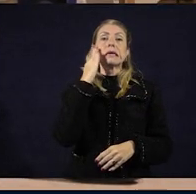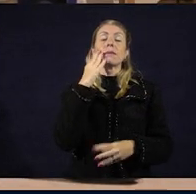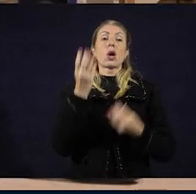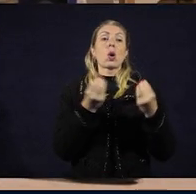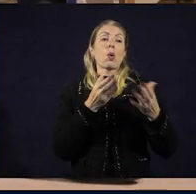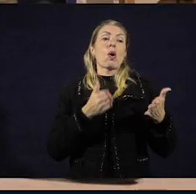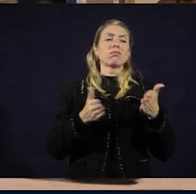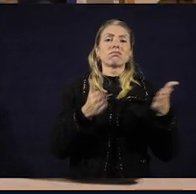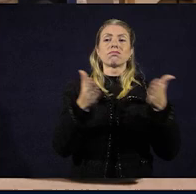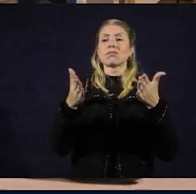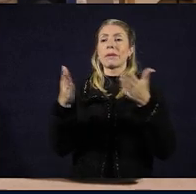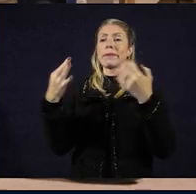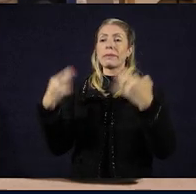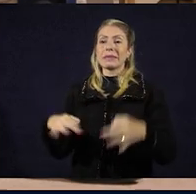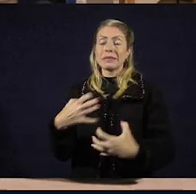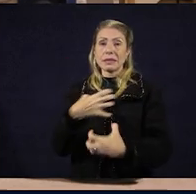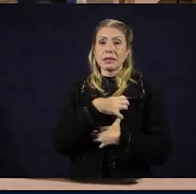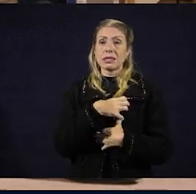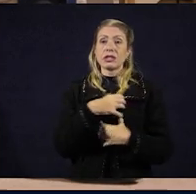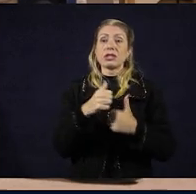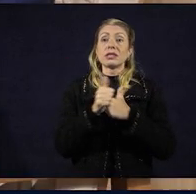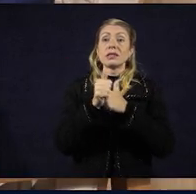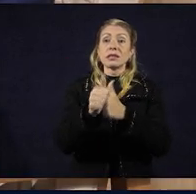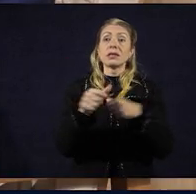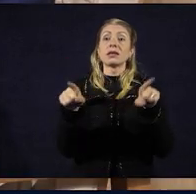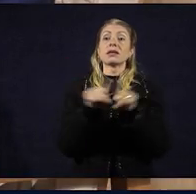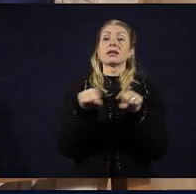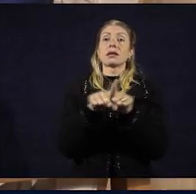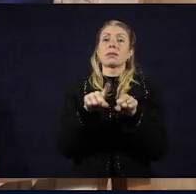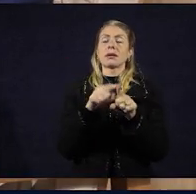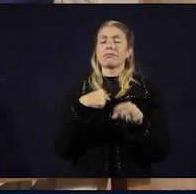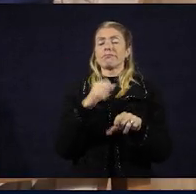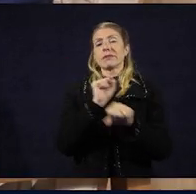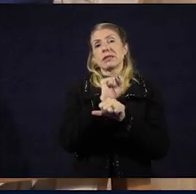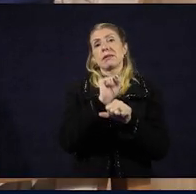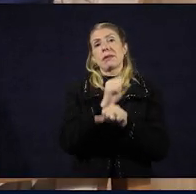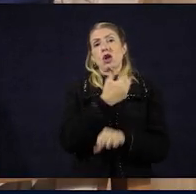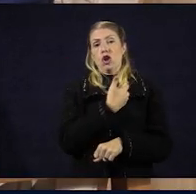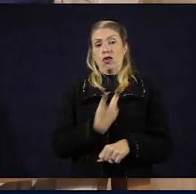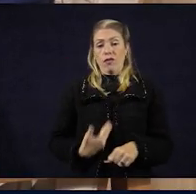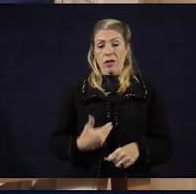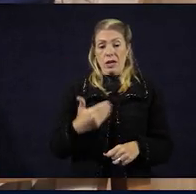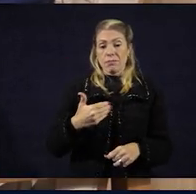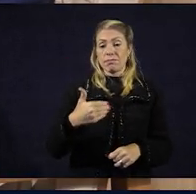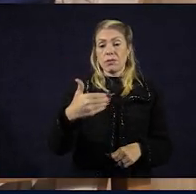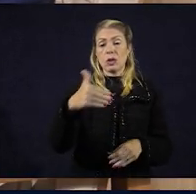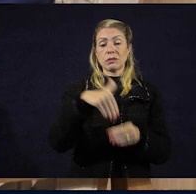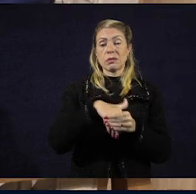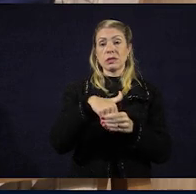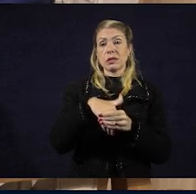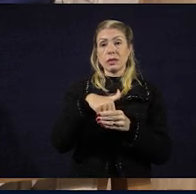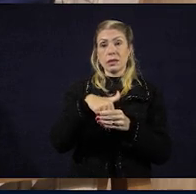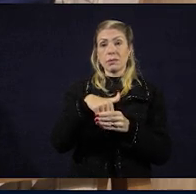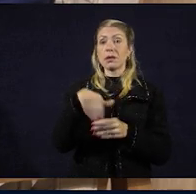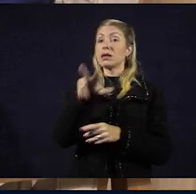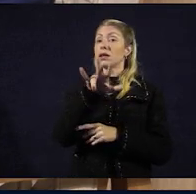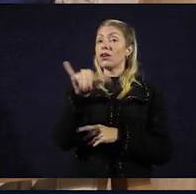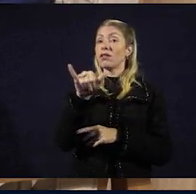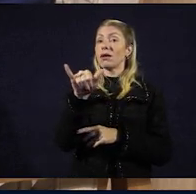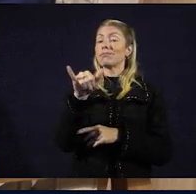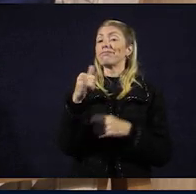que direção a gente deve se seguir Espero que o governo eleito nas próximas semanas é